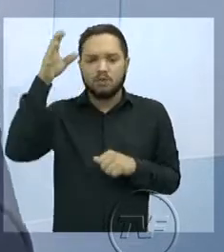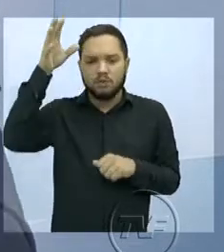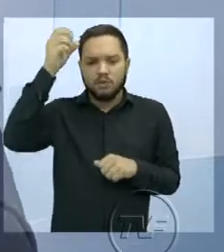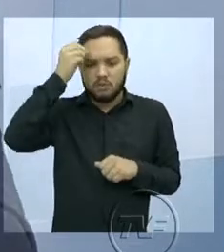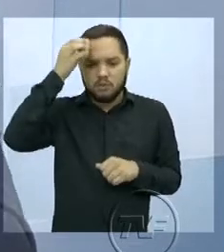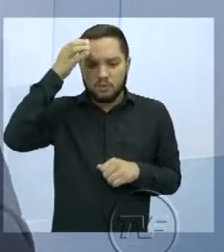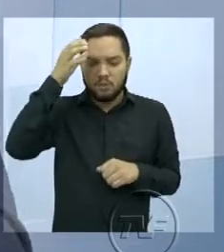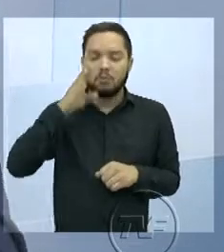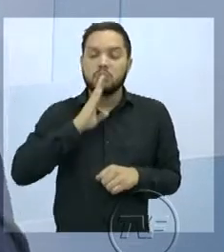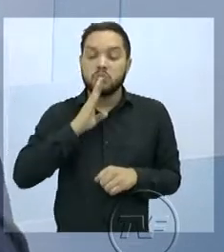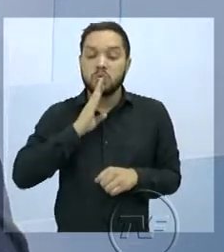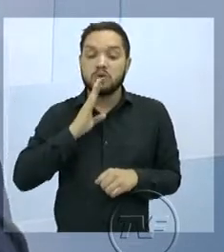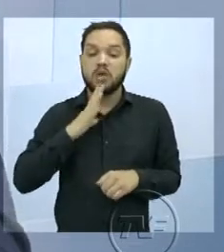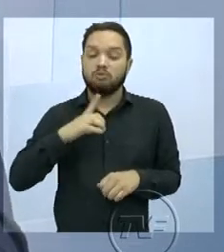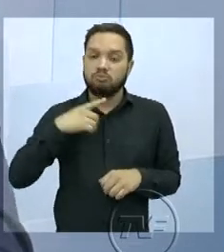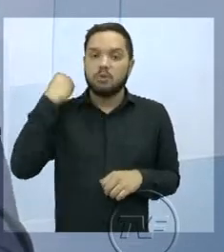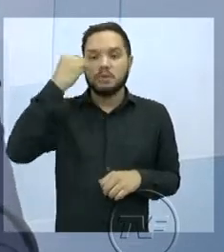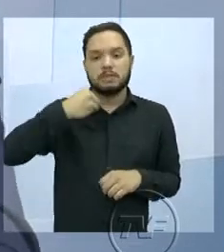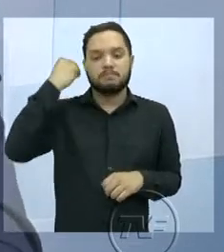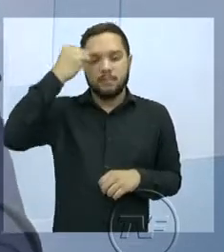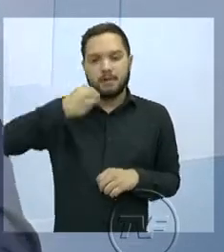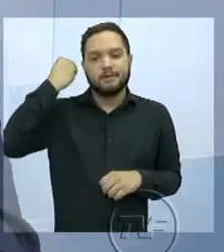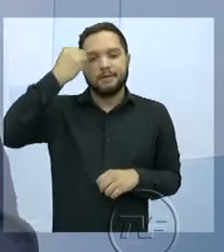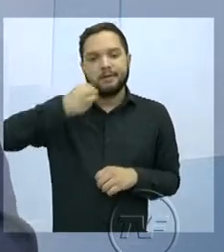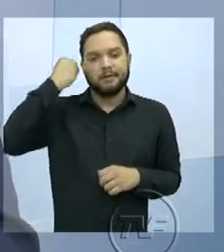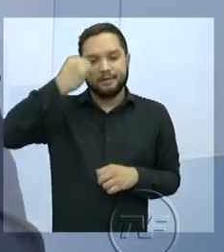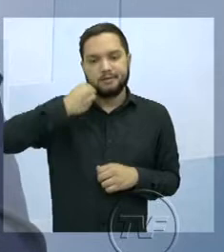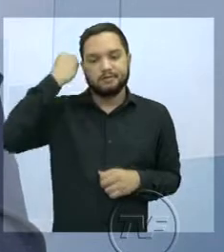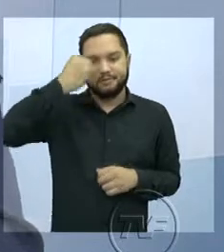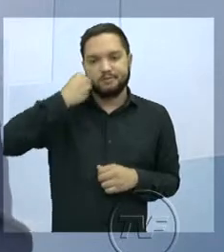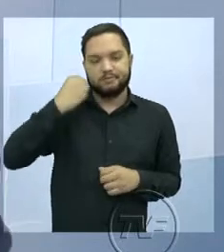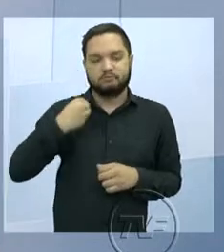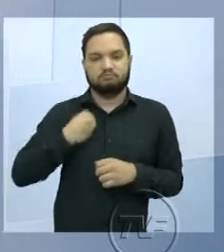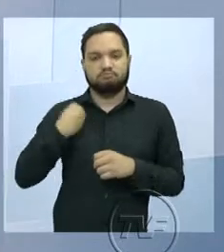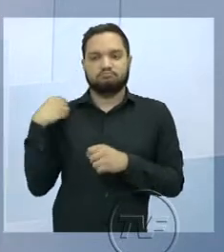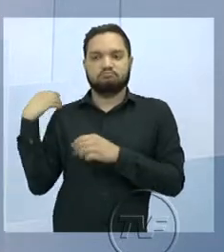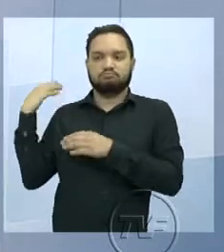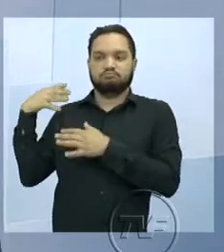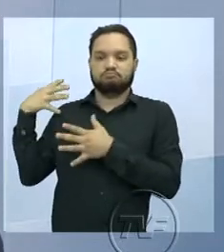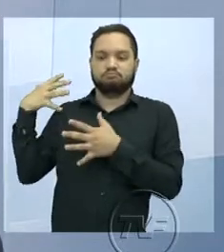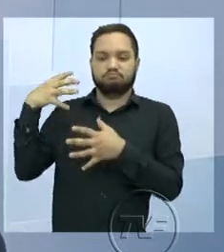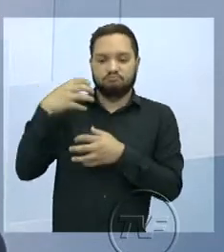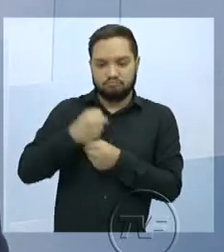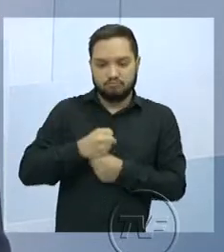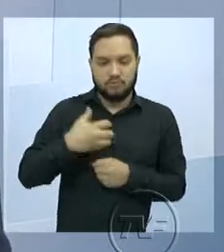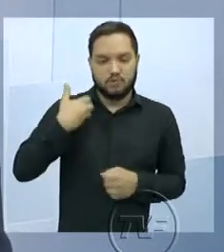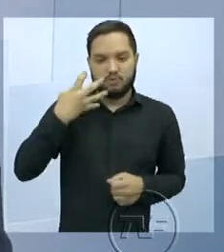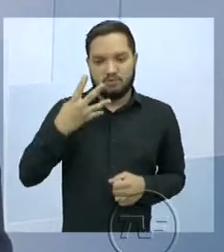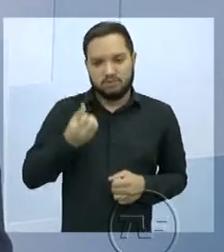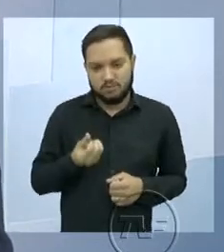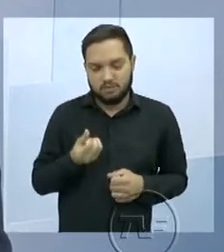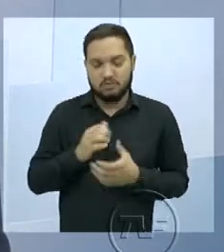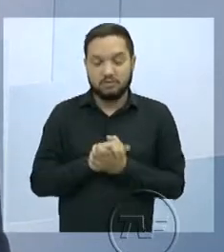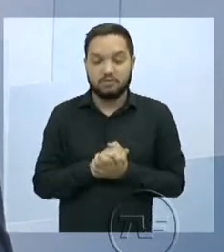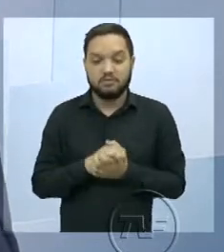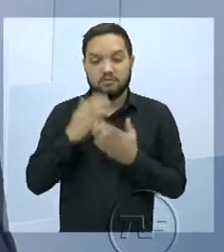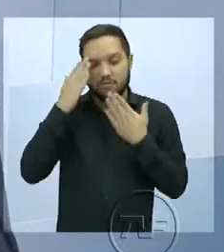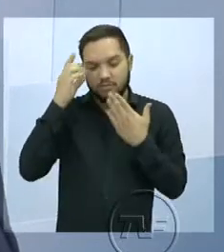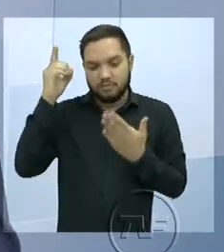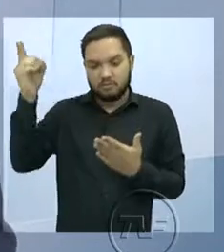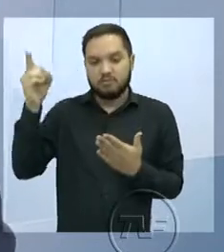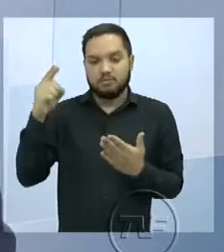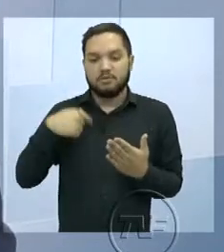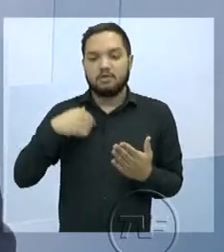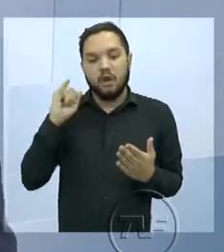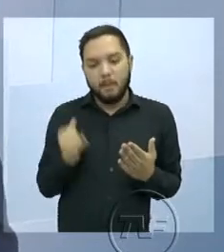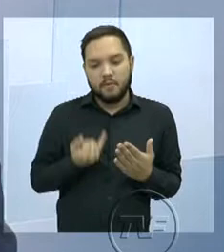que realmente eu vivi intensamente dentro da minha formação, dentro dos meus 46 anos de vida. Graças a Deus eu posso dizer que muito